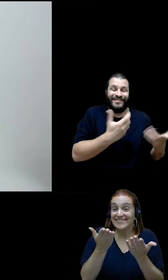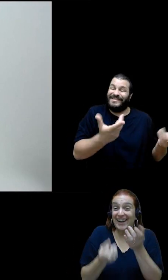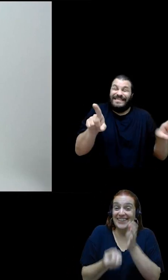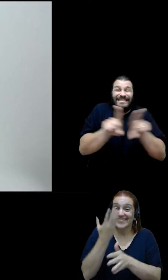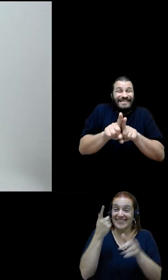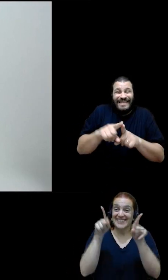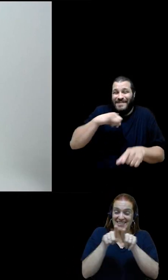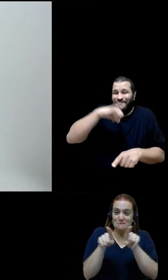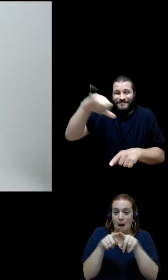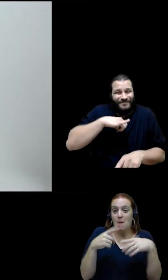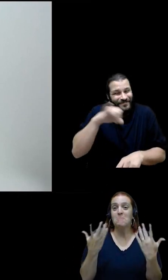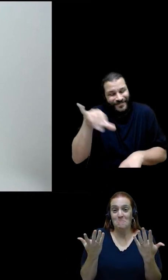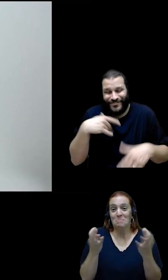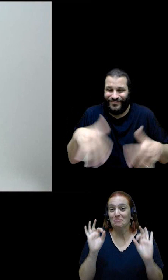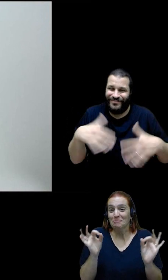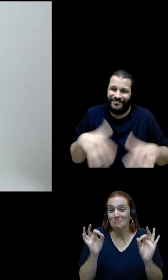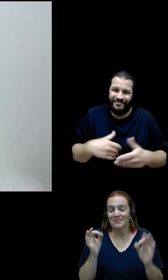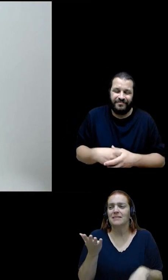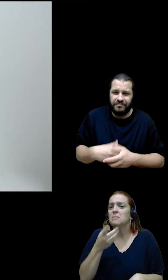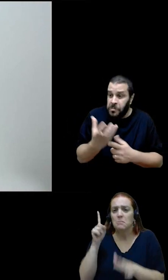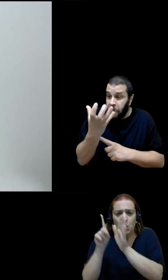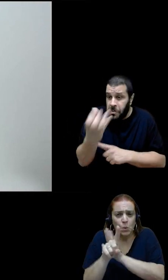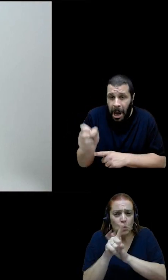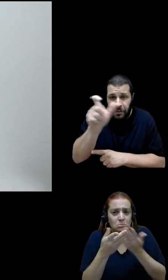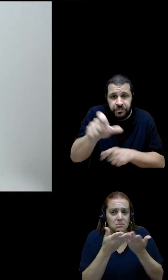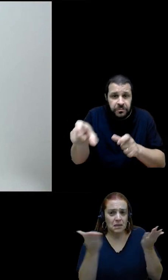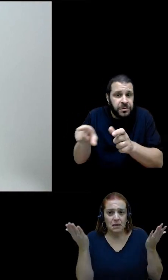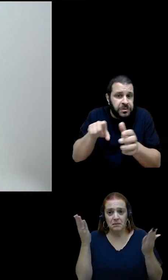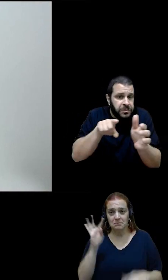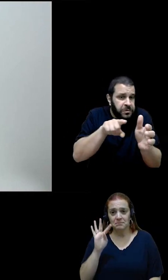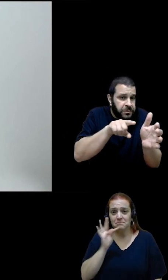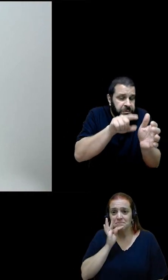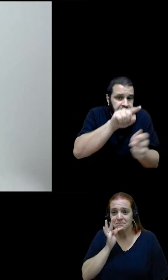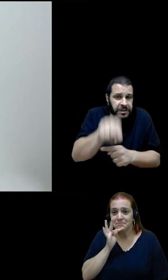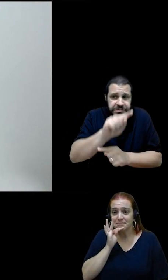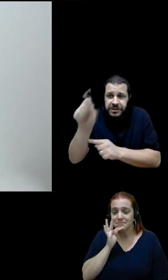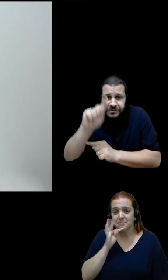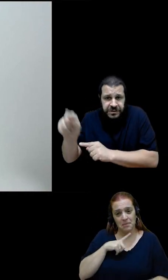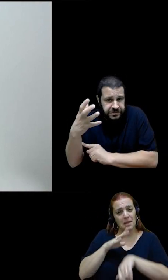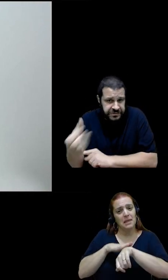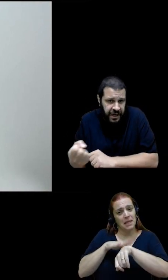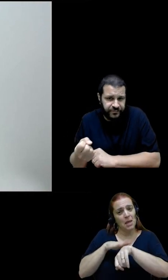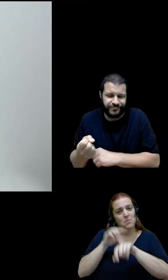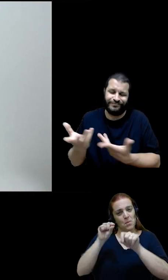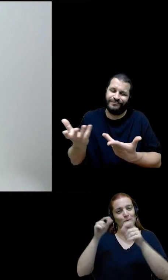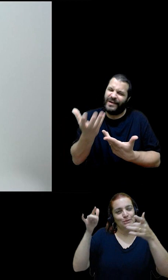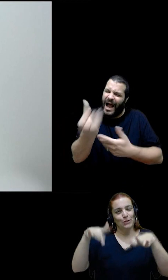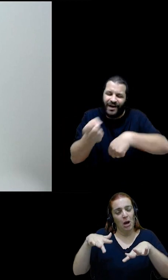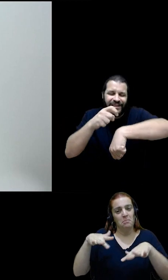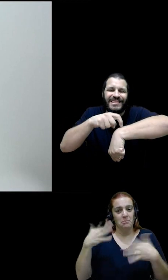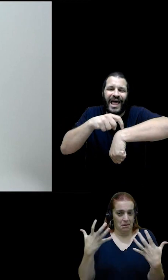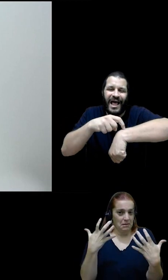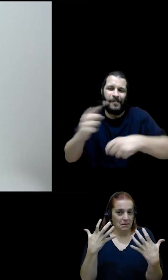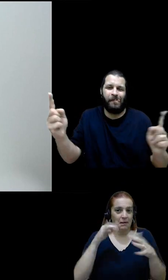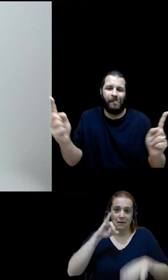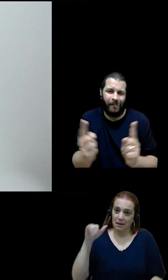acontece. Alguma pergunta, gente, para o Tiago? A gente tem mais um tempinho, a gente quer manter isso